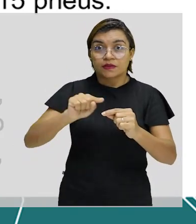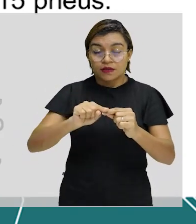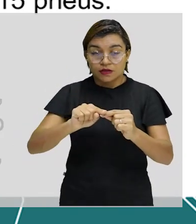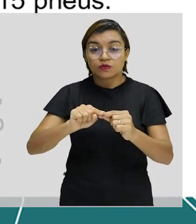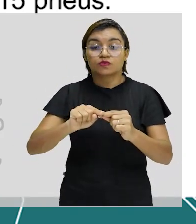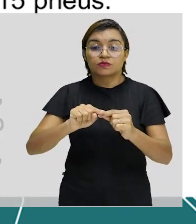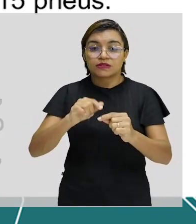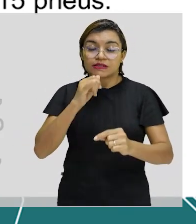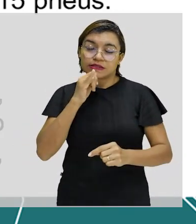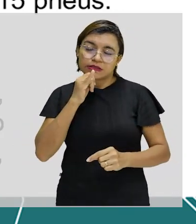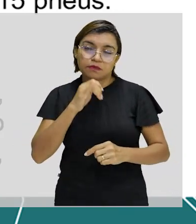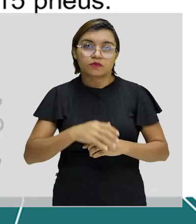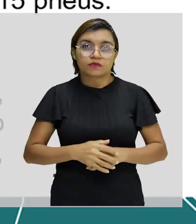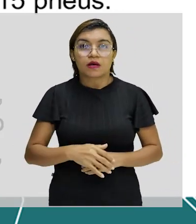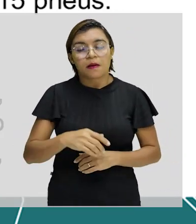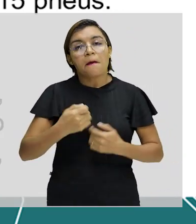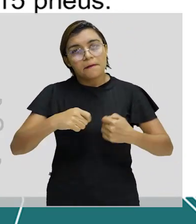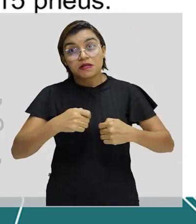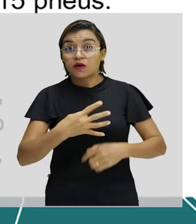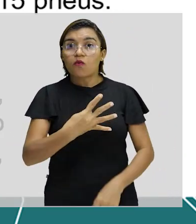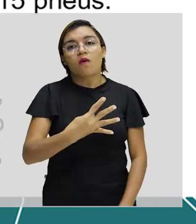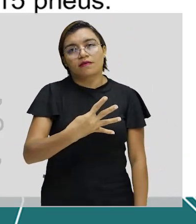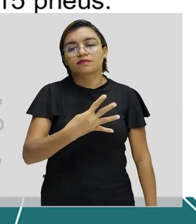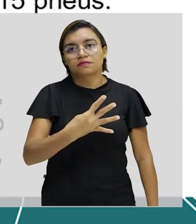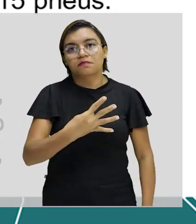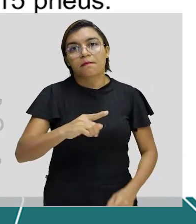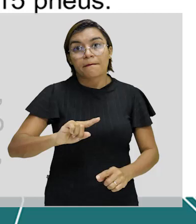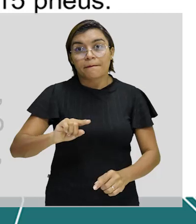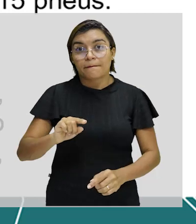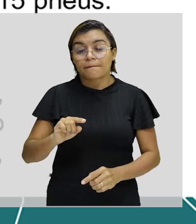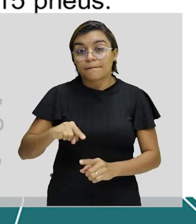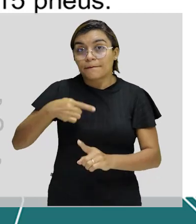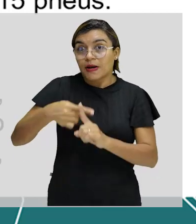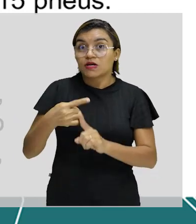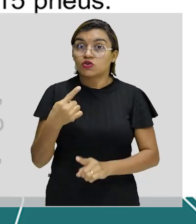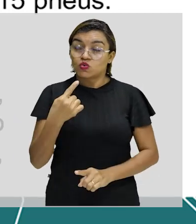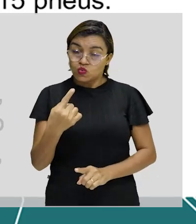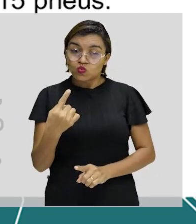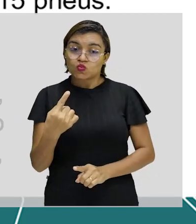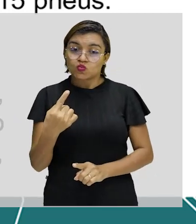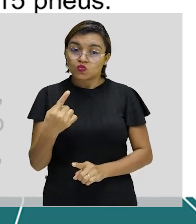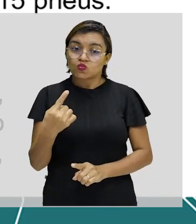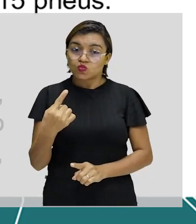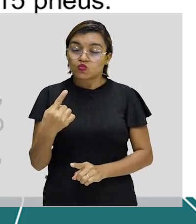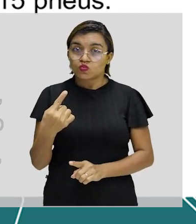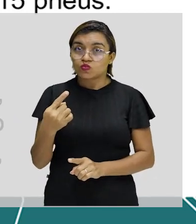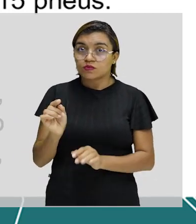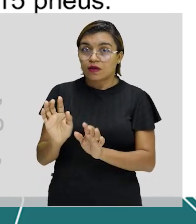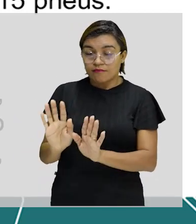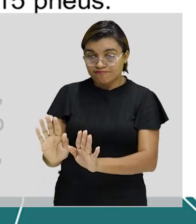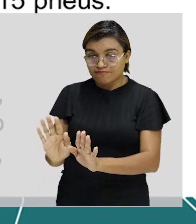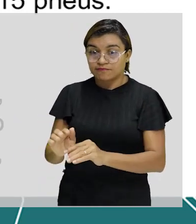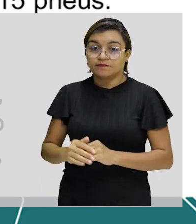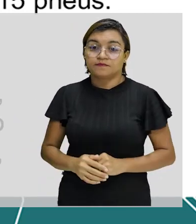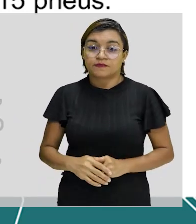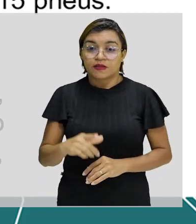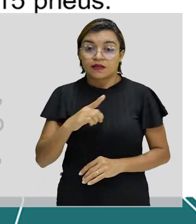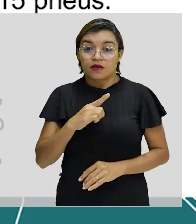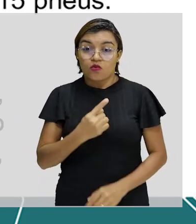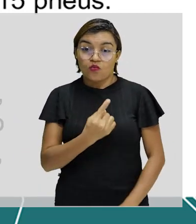que são utilizados, mais um de reserva, aquele famoso step. E um